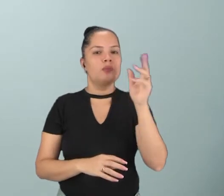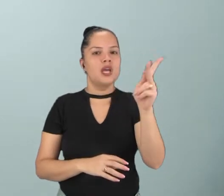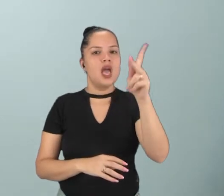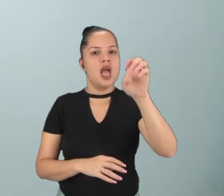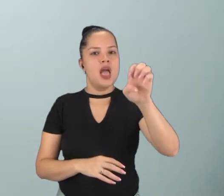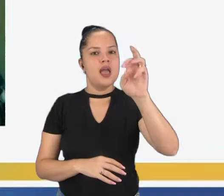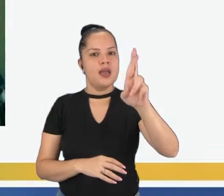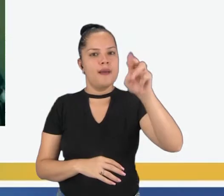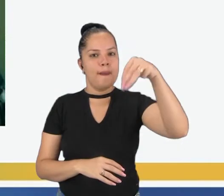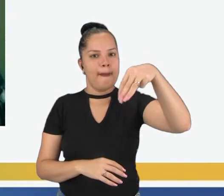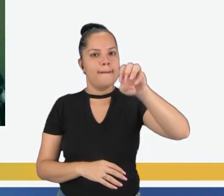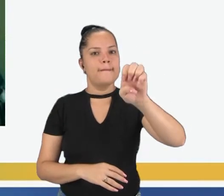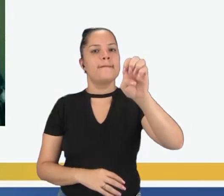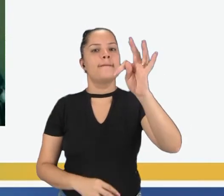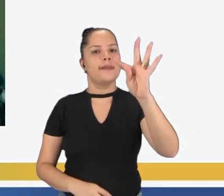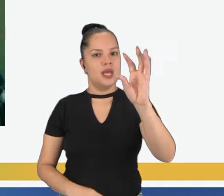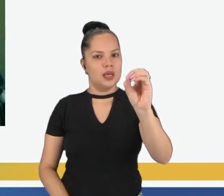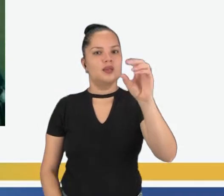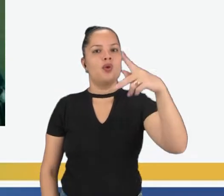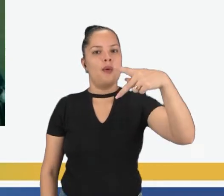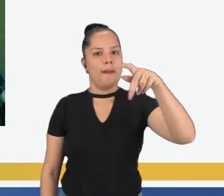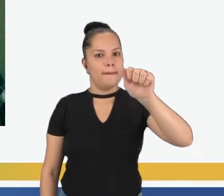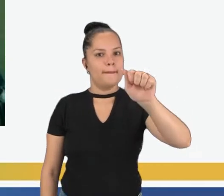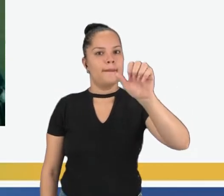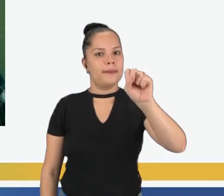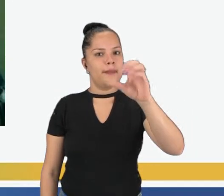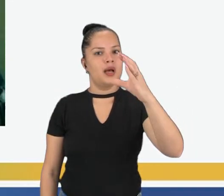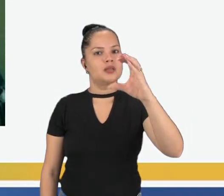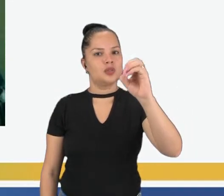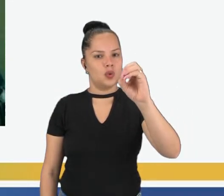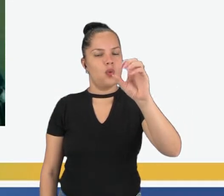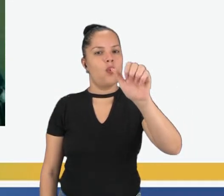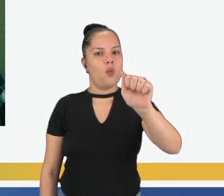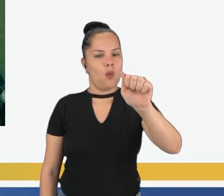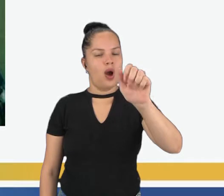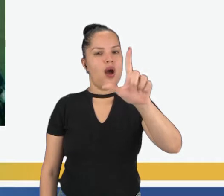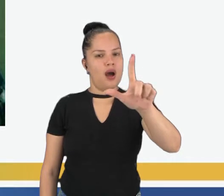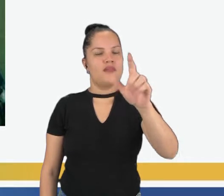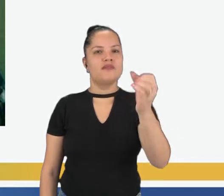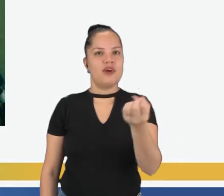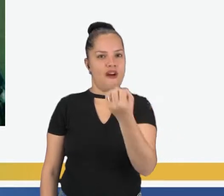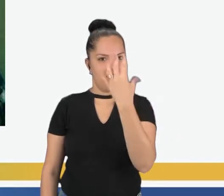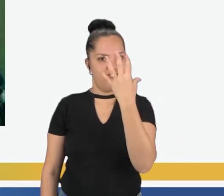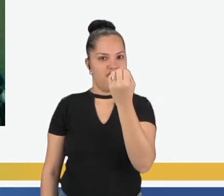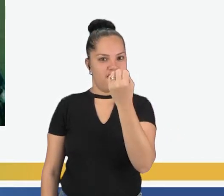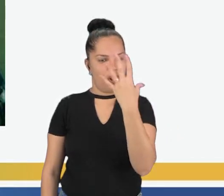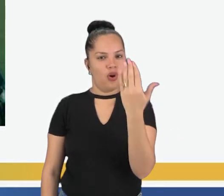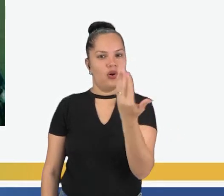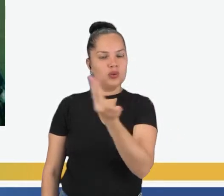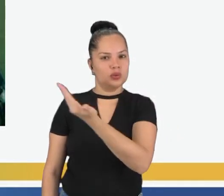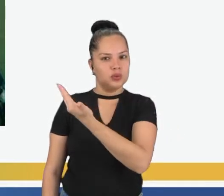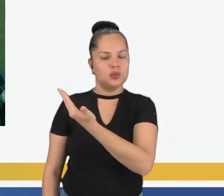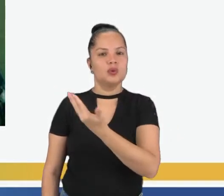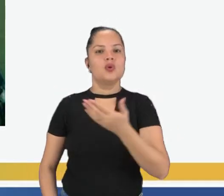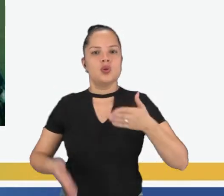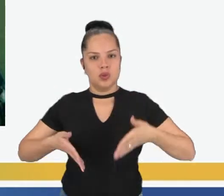falamos, que foi um homem à frente do seu tempo. Observe aqui no slide que eu trouxe para vocês, ele nasce